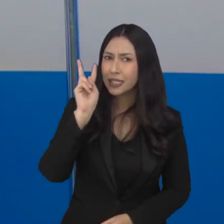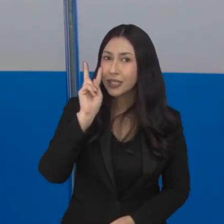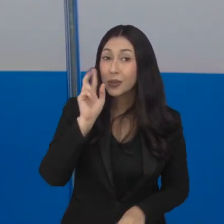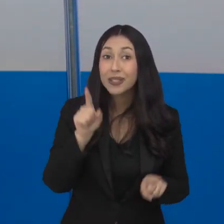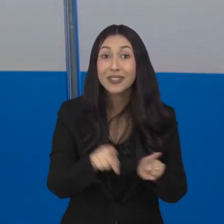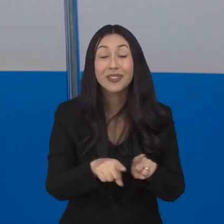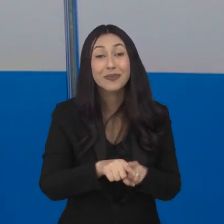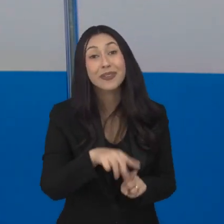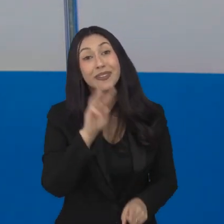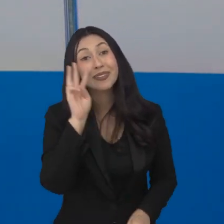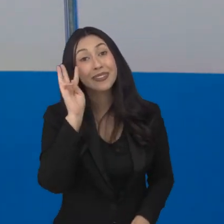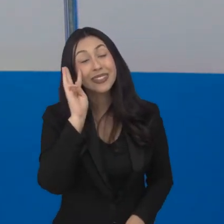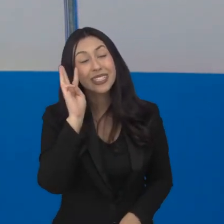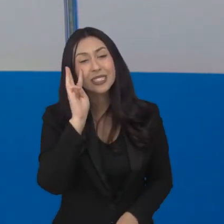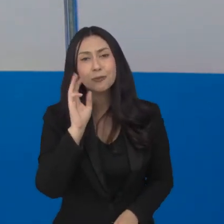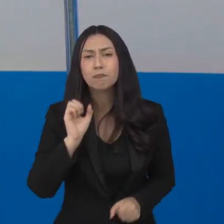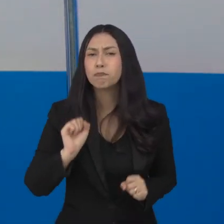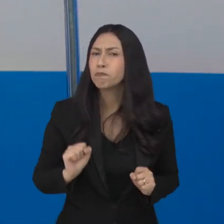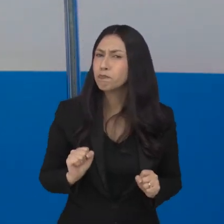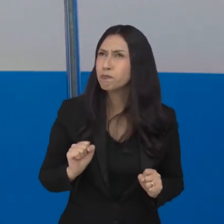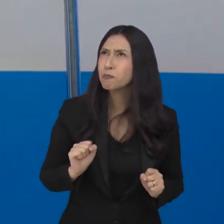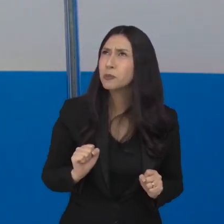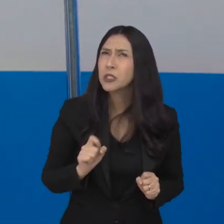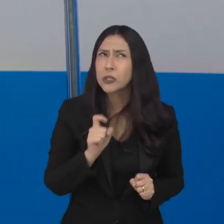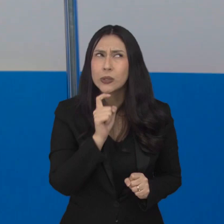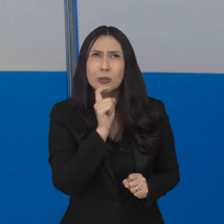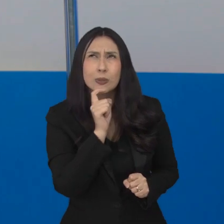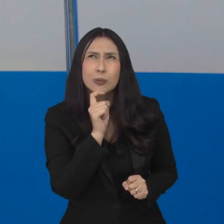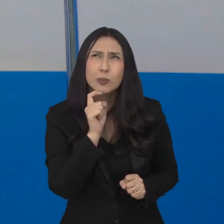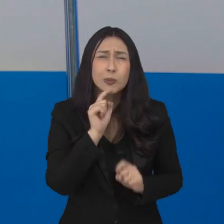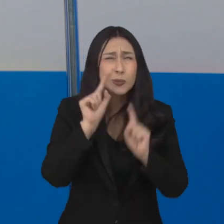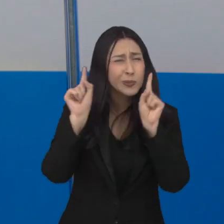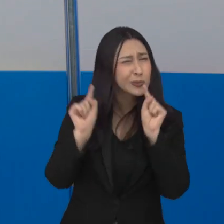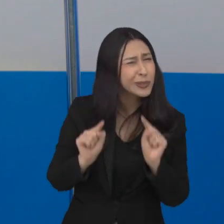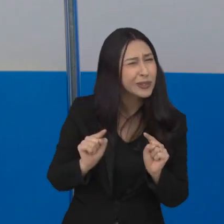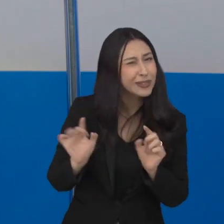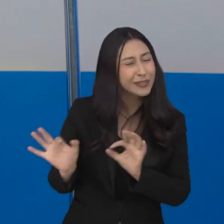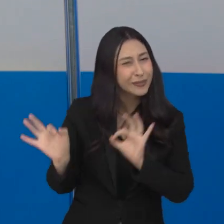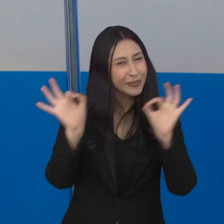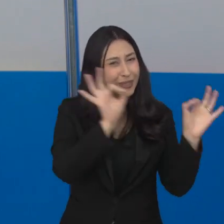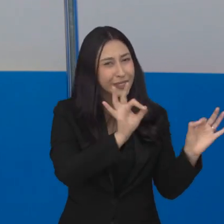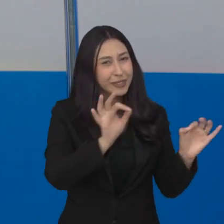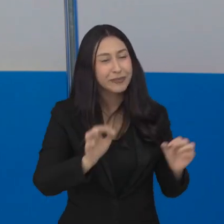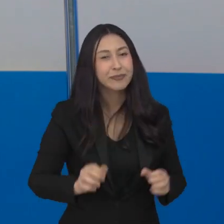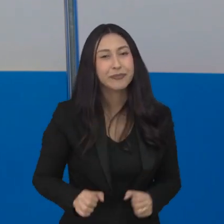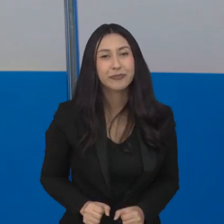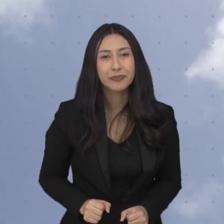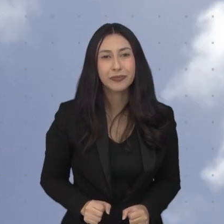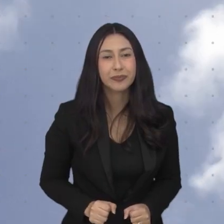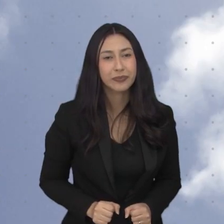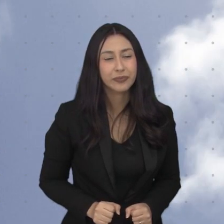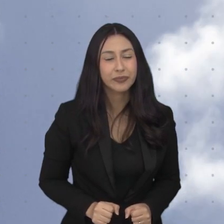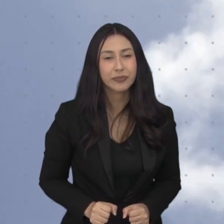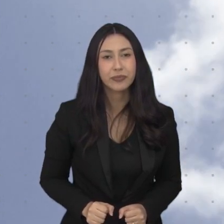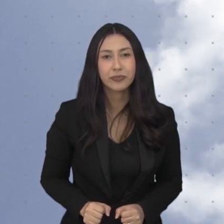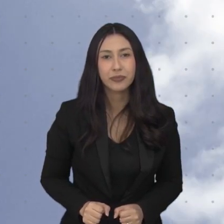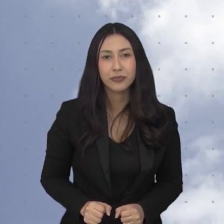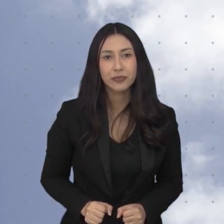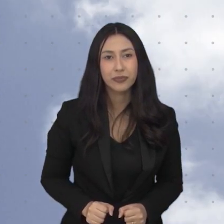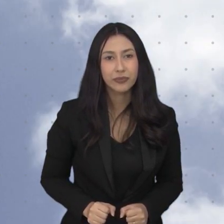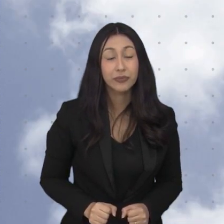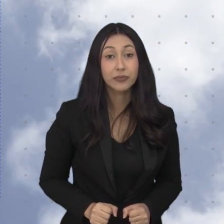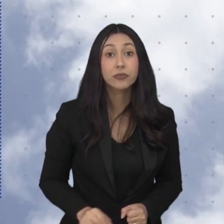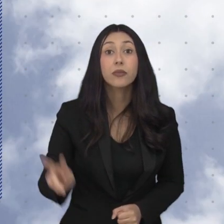para esta segunda e também amanhã. Será que o tempinho vai ficar mais frio? É o que a gente vai saber agora.